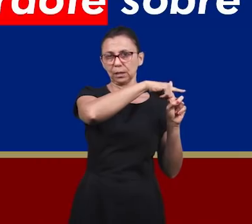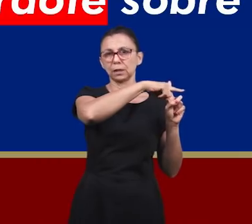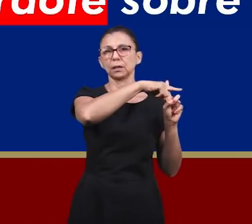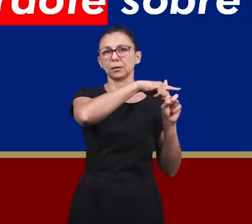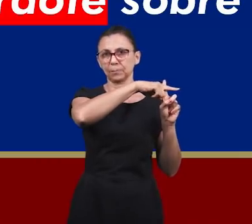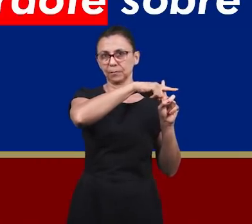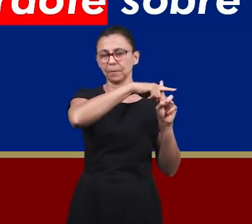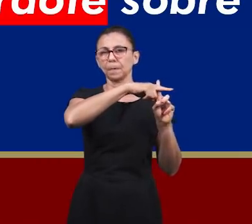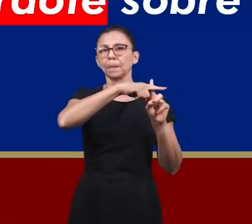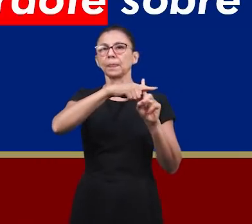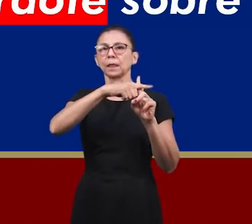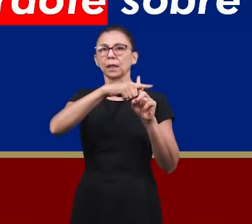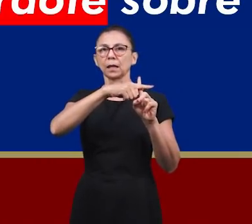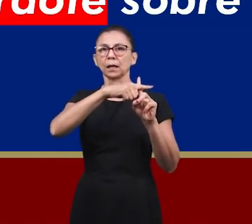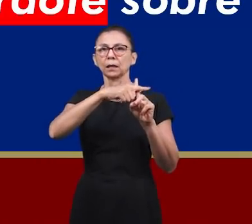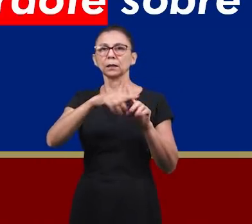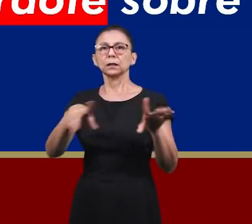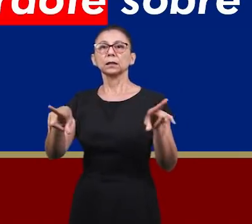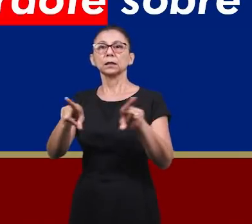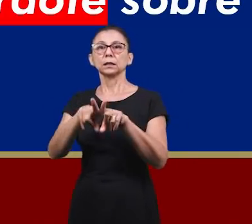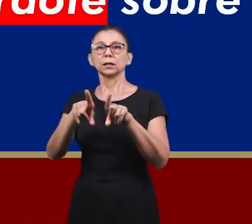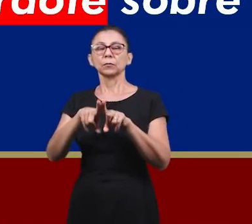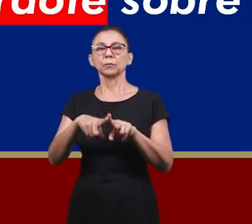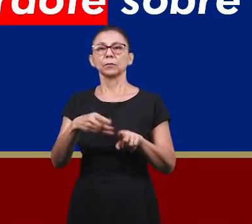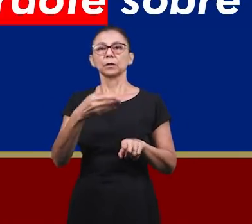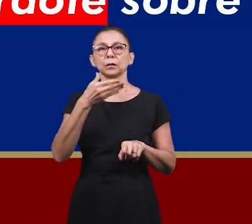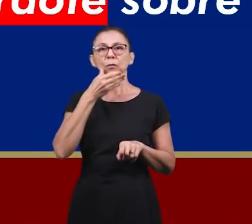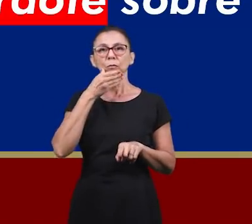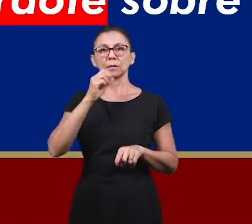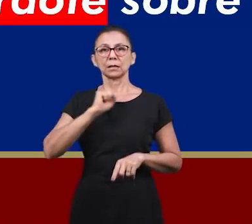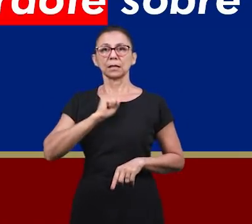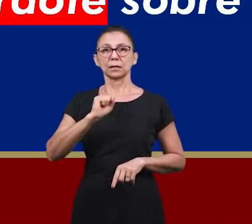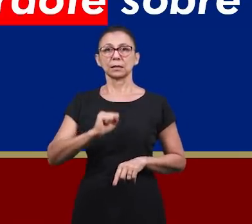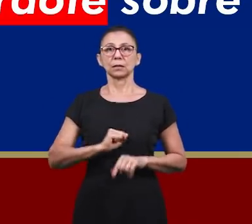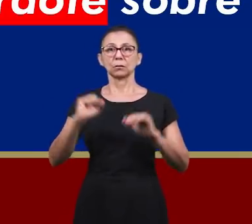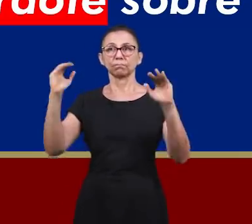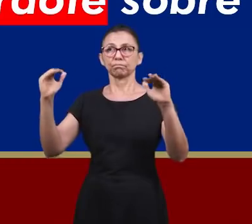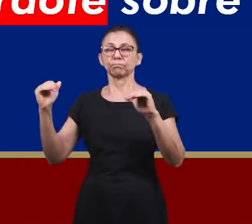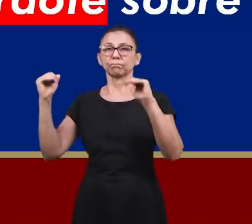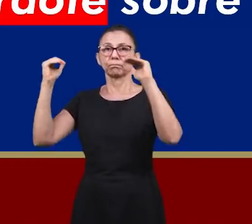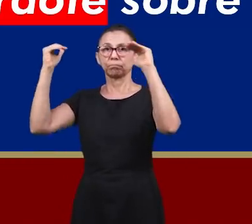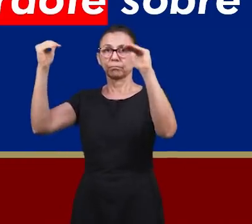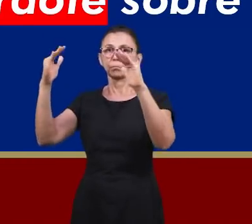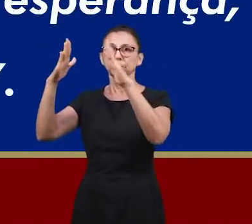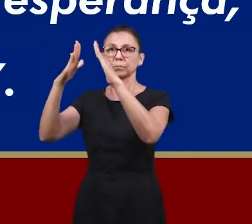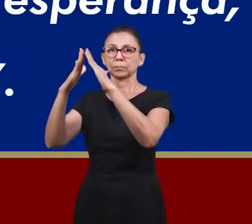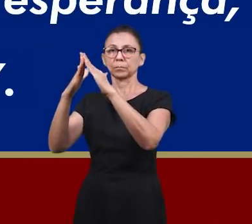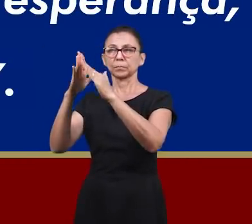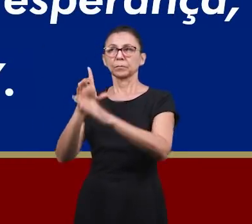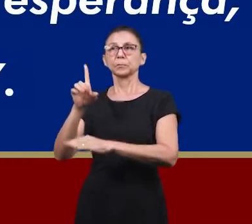grande sacerdote sobre a casa de Deus, e prossegue: